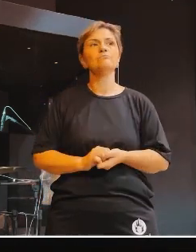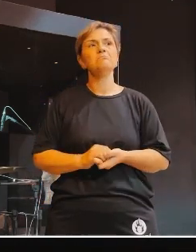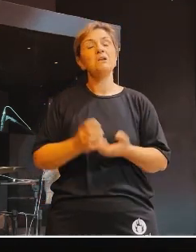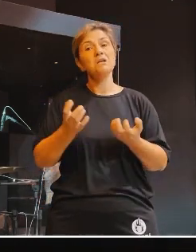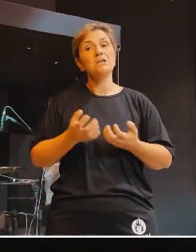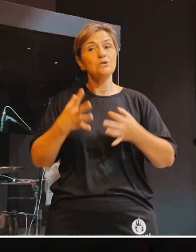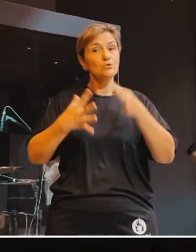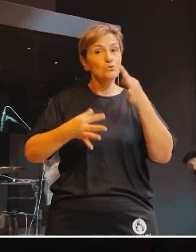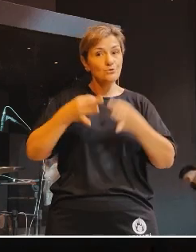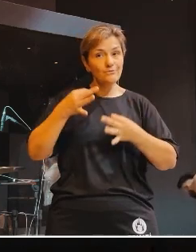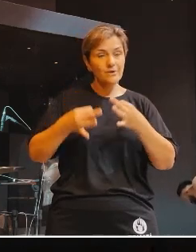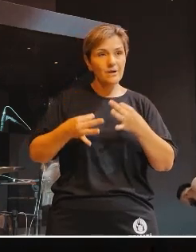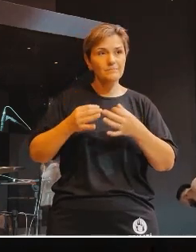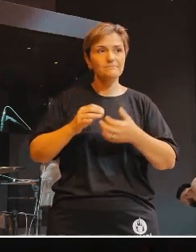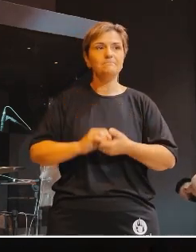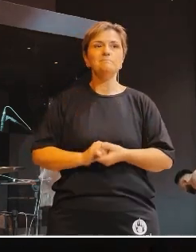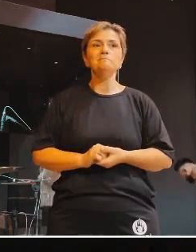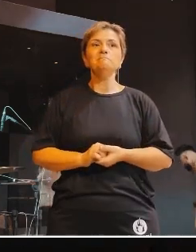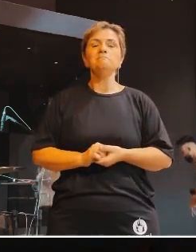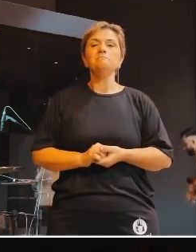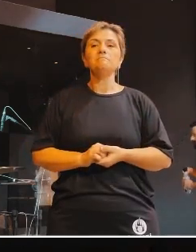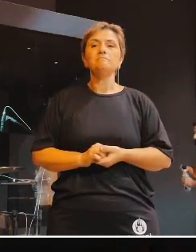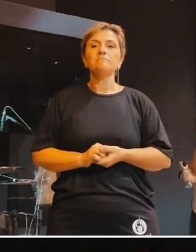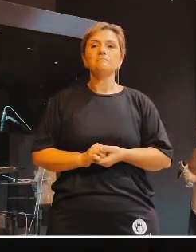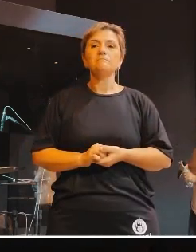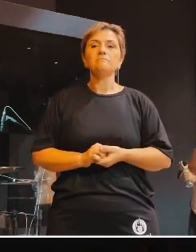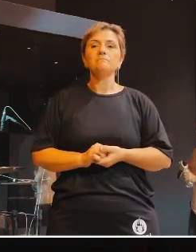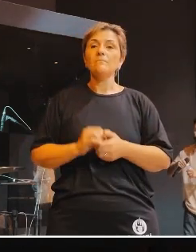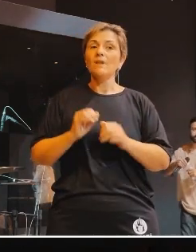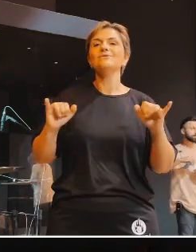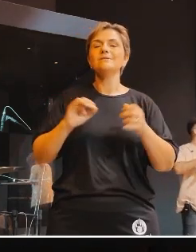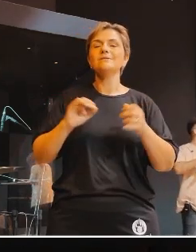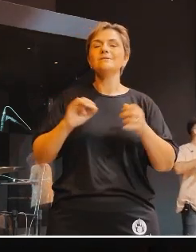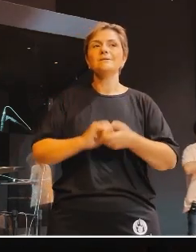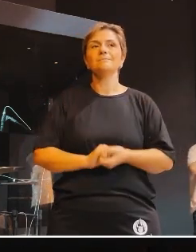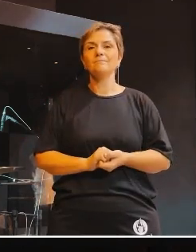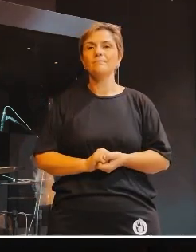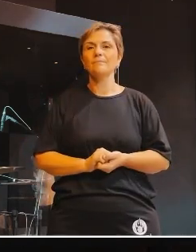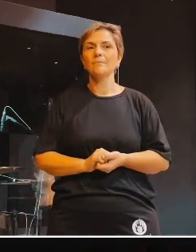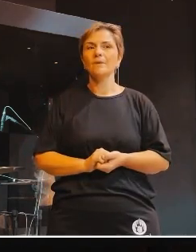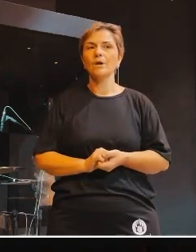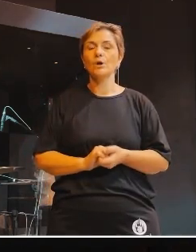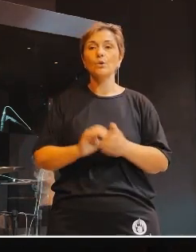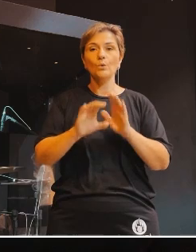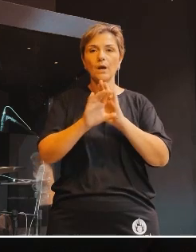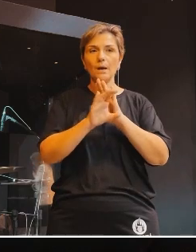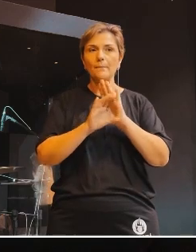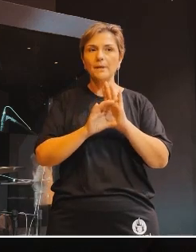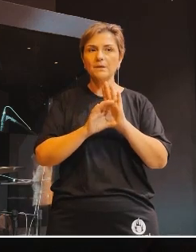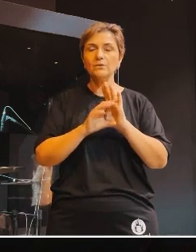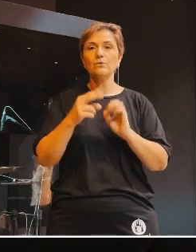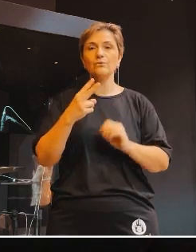justificar. E aí ele disse no capítulo